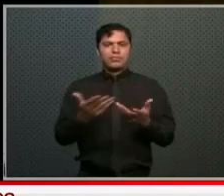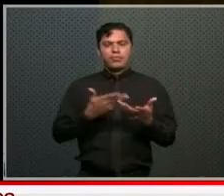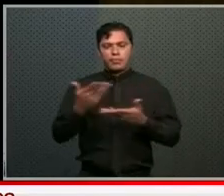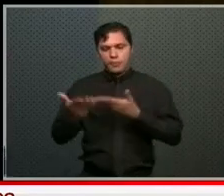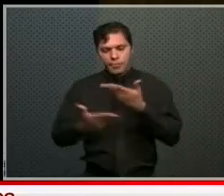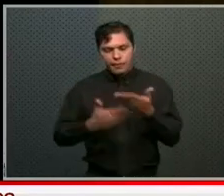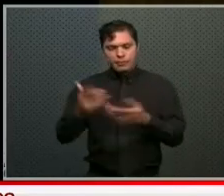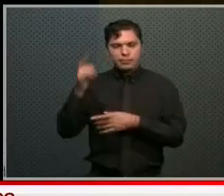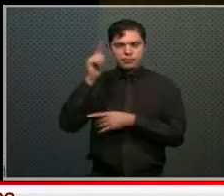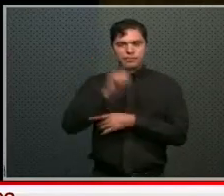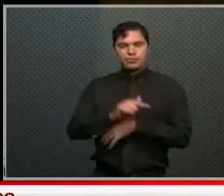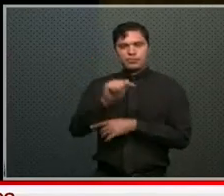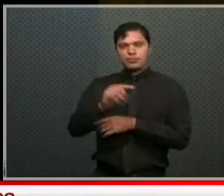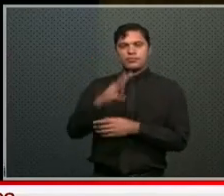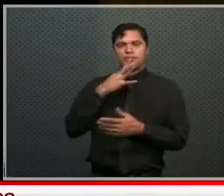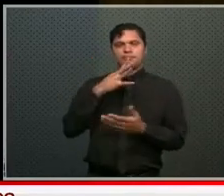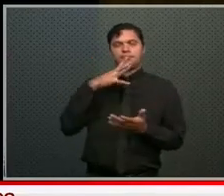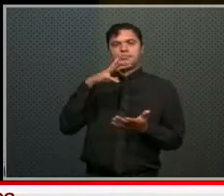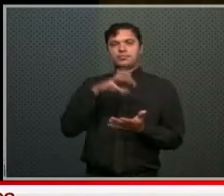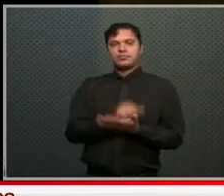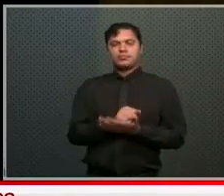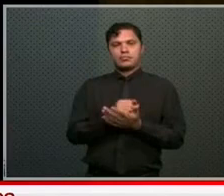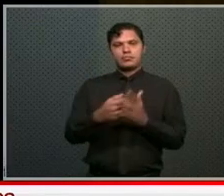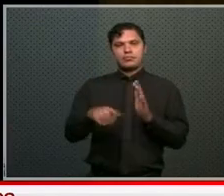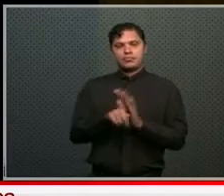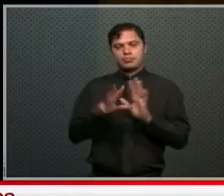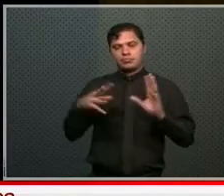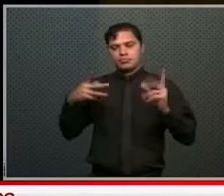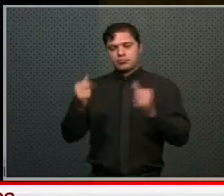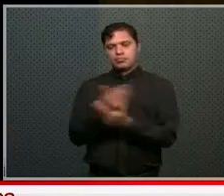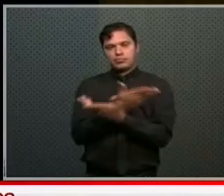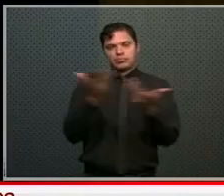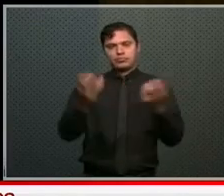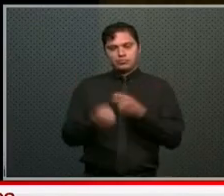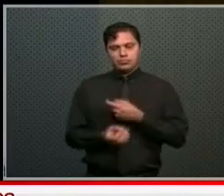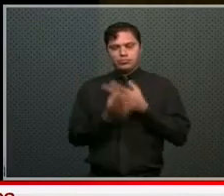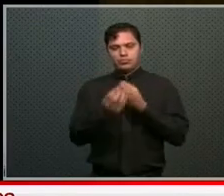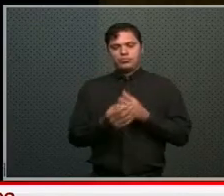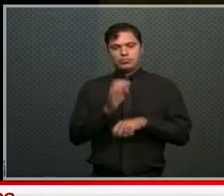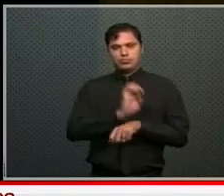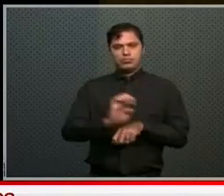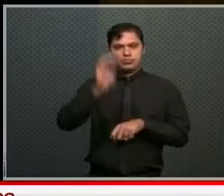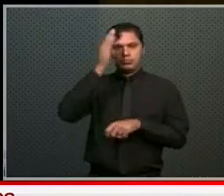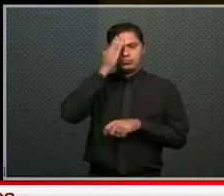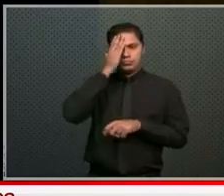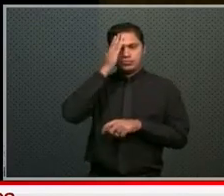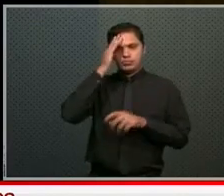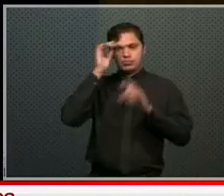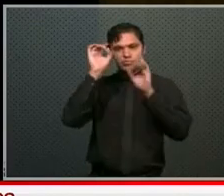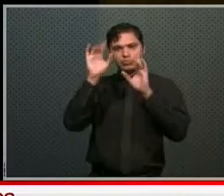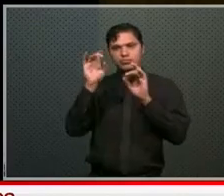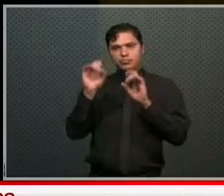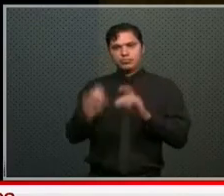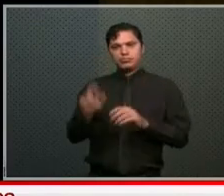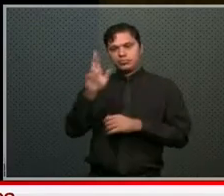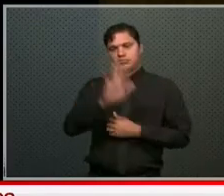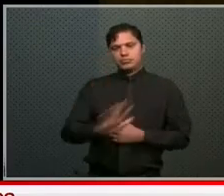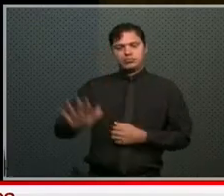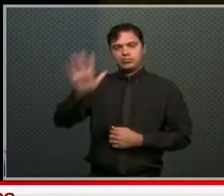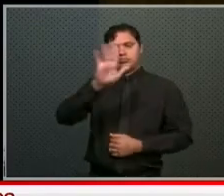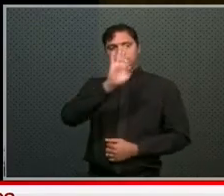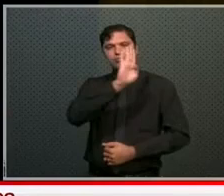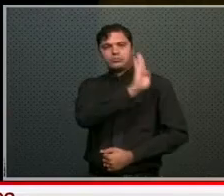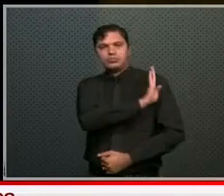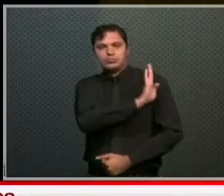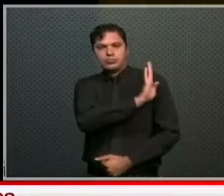mais uma vez Esse reconhecimento com todos os produtores paraense especialmente da minha região Bragantina